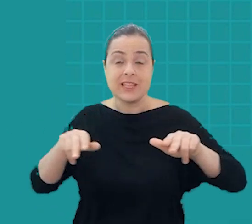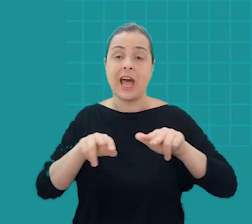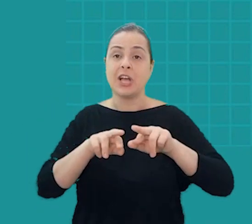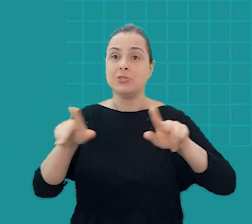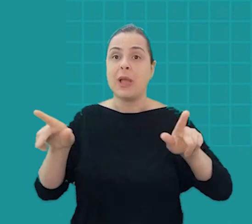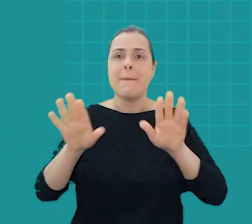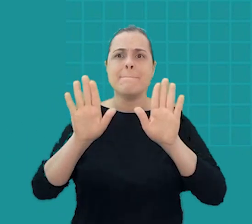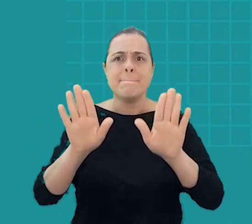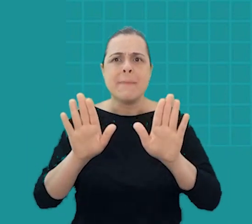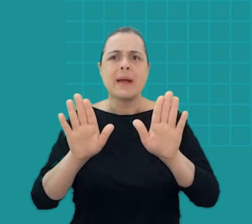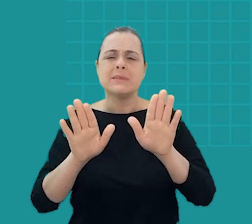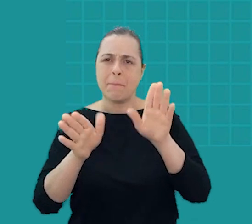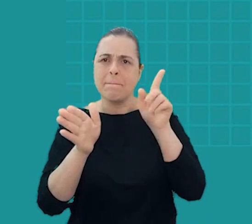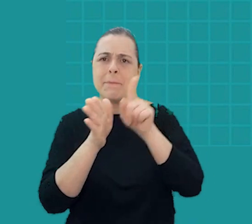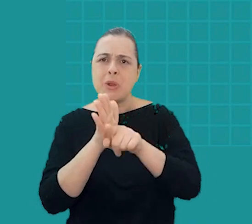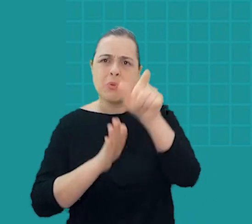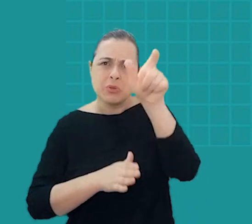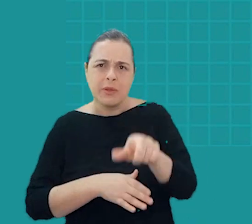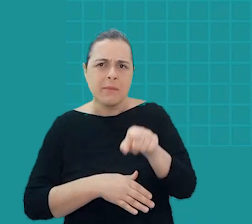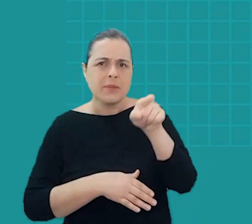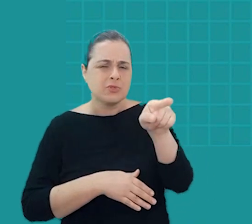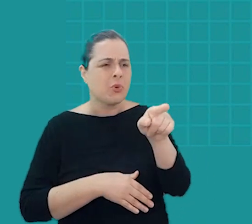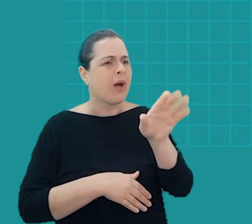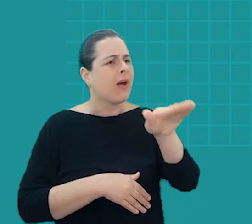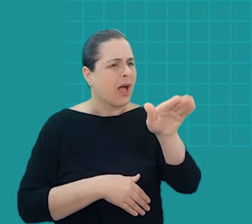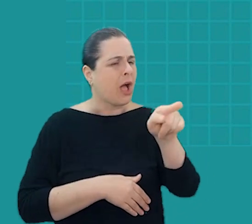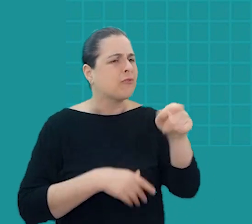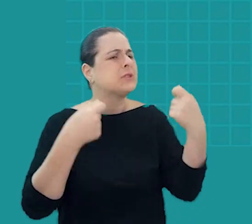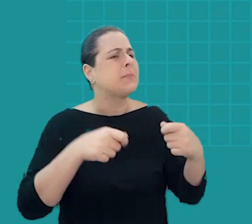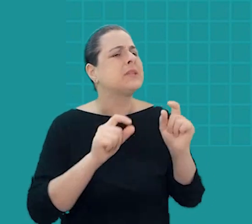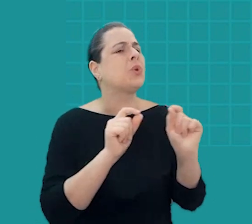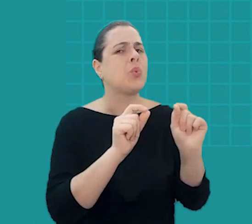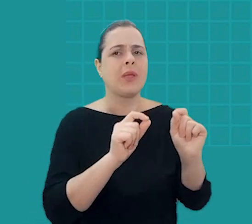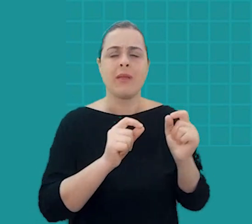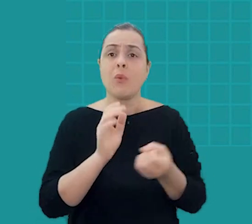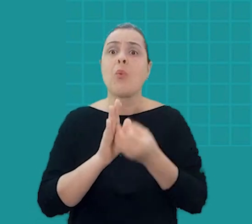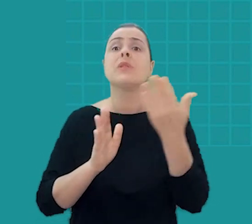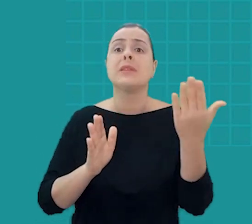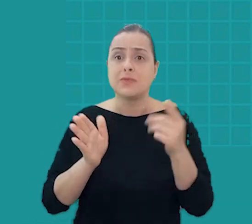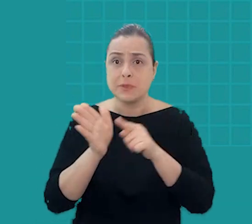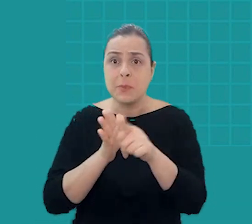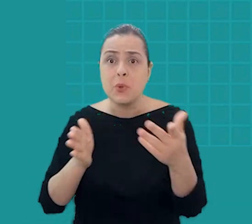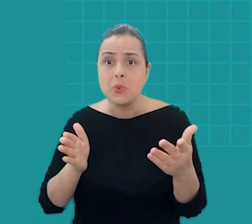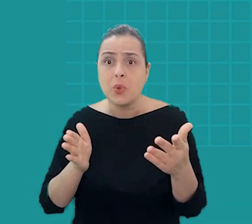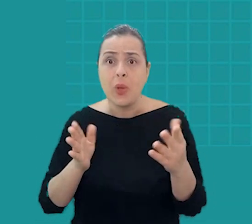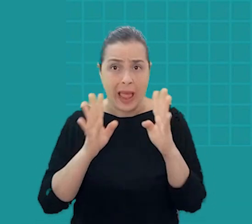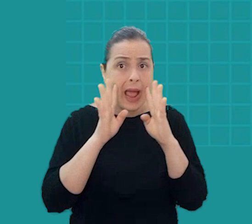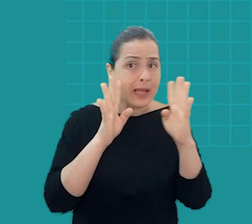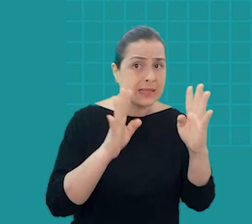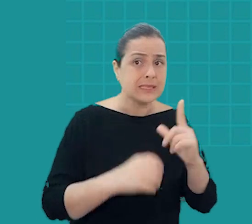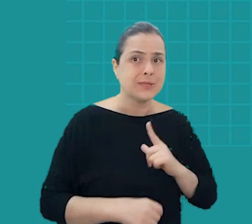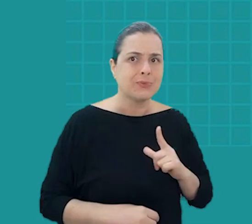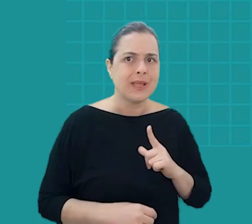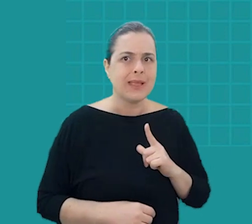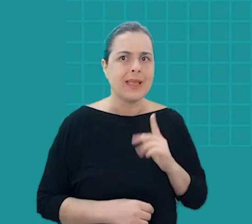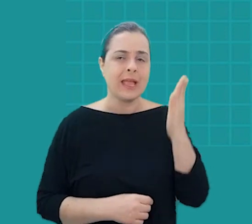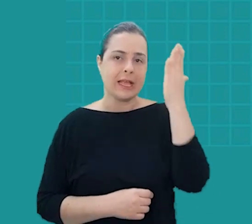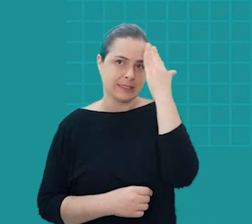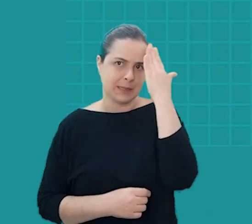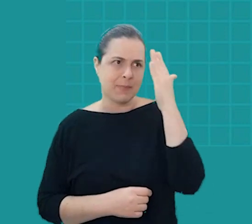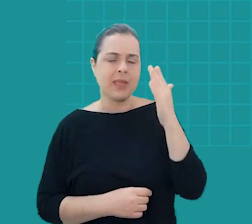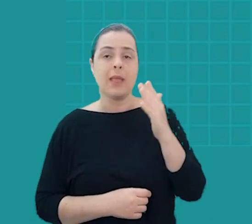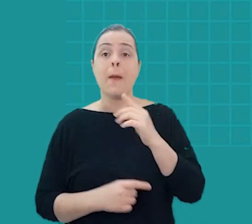para a pessoa o que ela precisa? Quantas vezes você tem a escuta para saber,